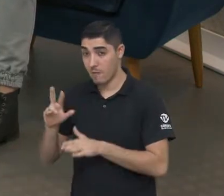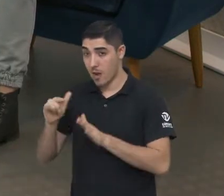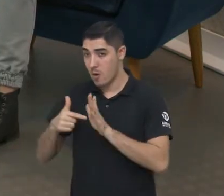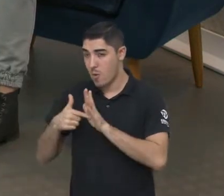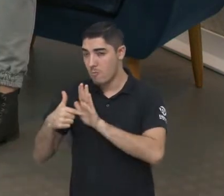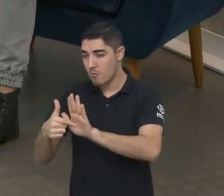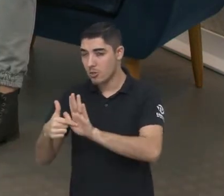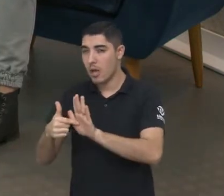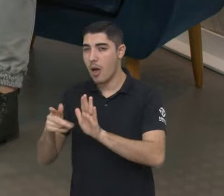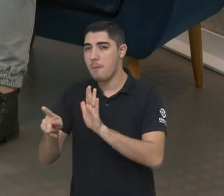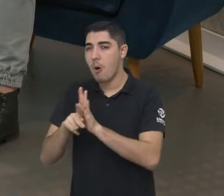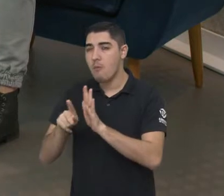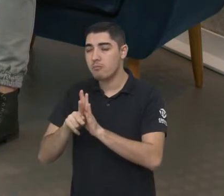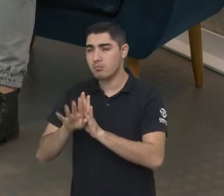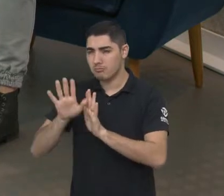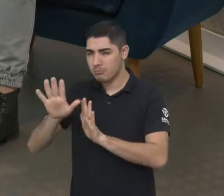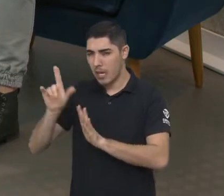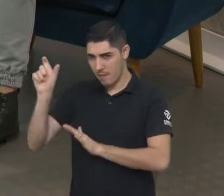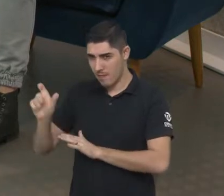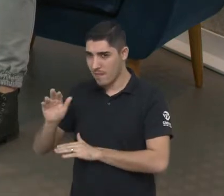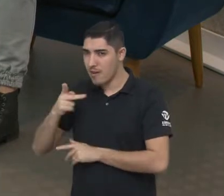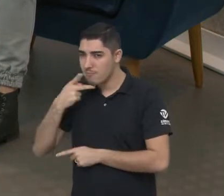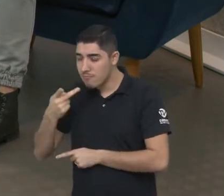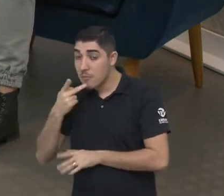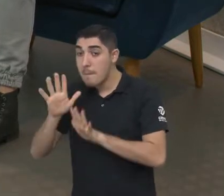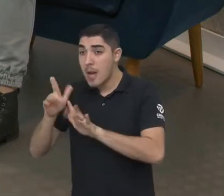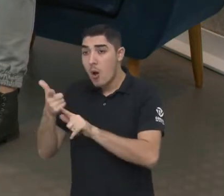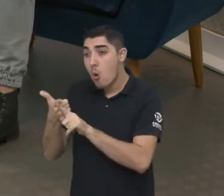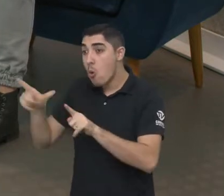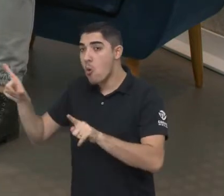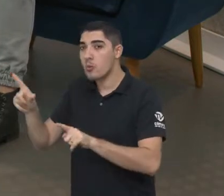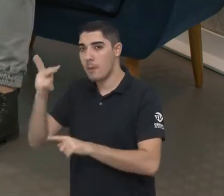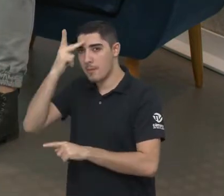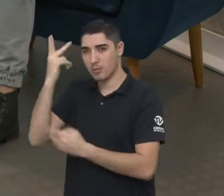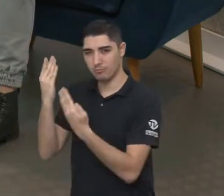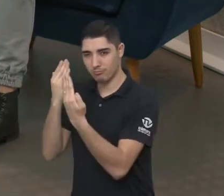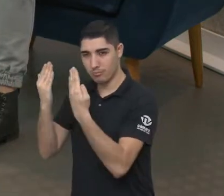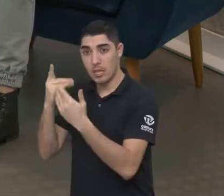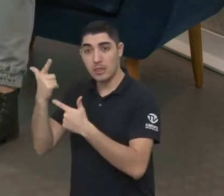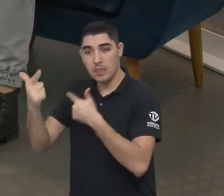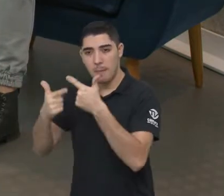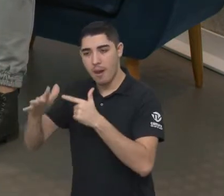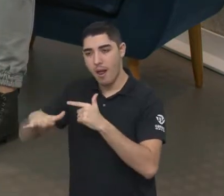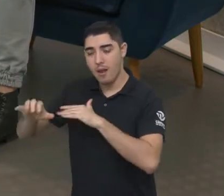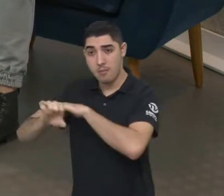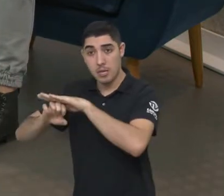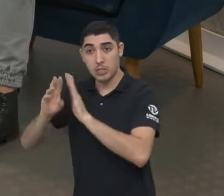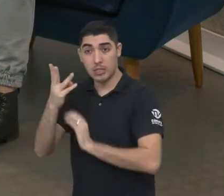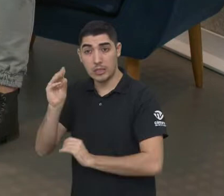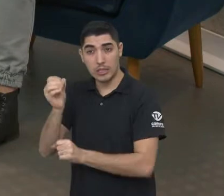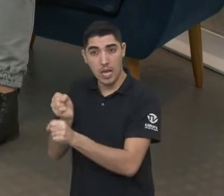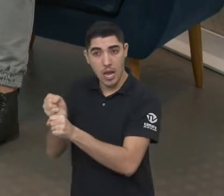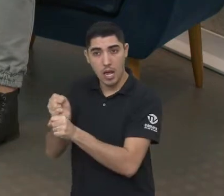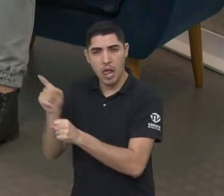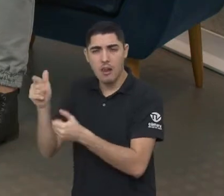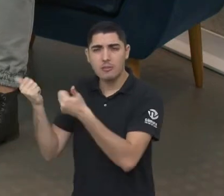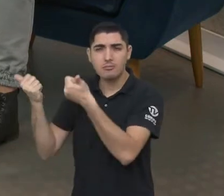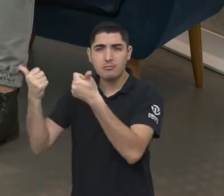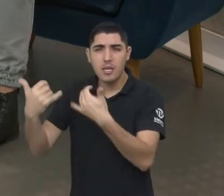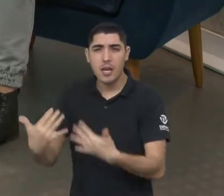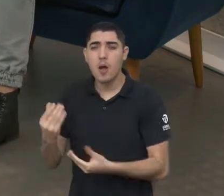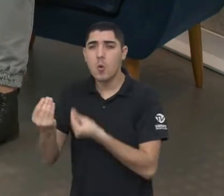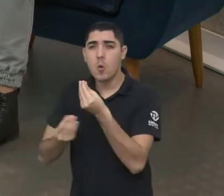área do Fernando daqui a pouco. Mas antes, vamos conhecer uma psicóloga que atua no meio empresarial há 30 anos. Ela nos conta